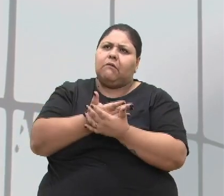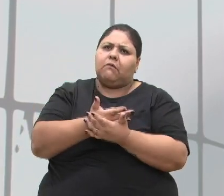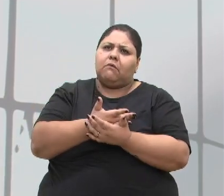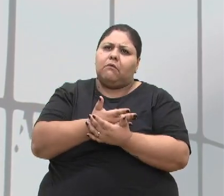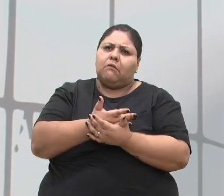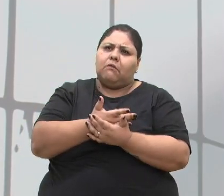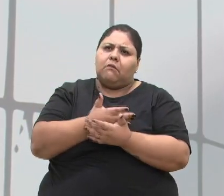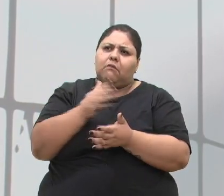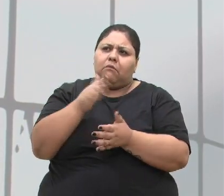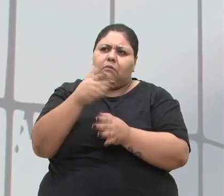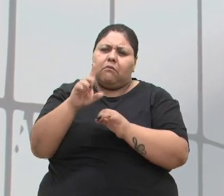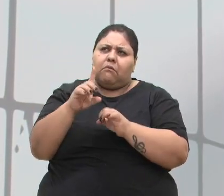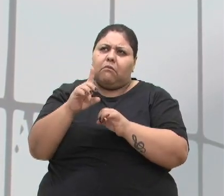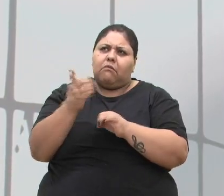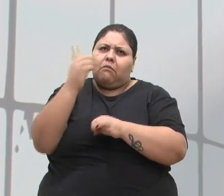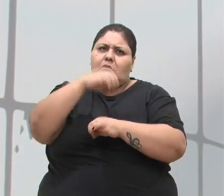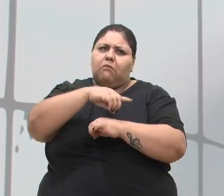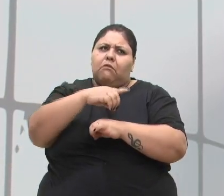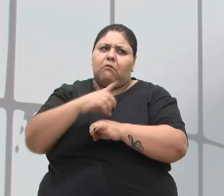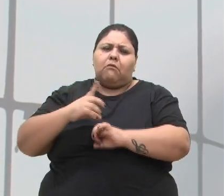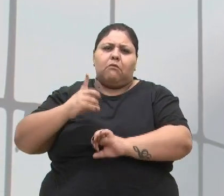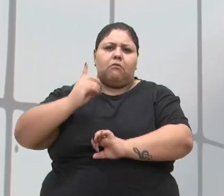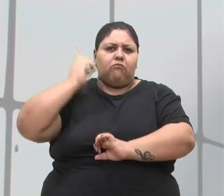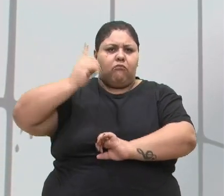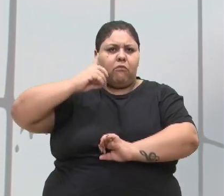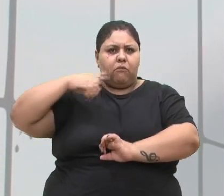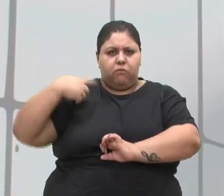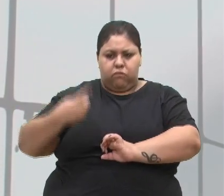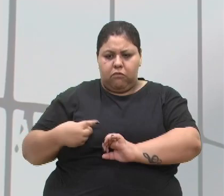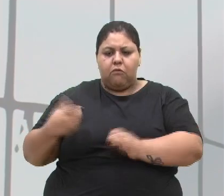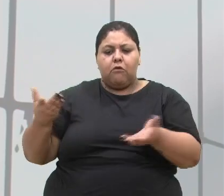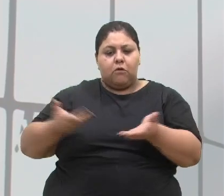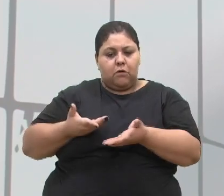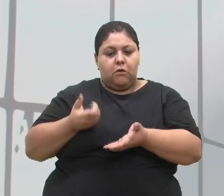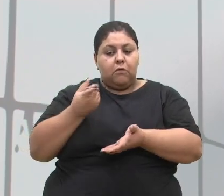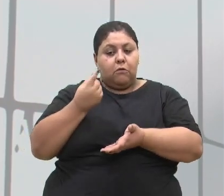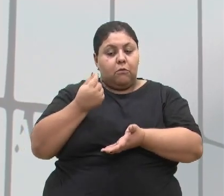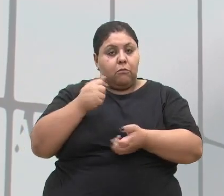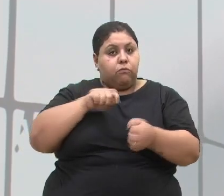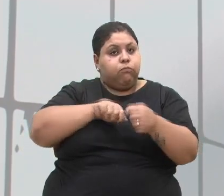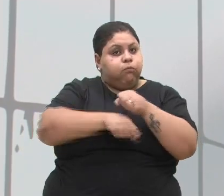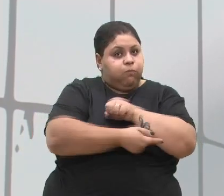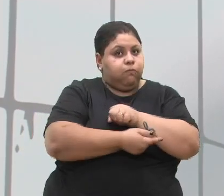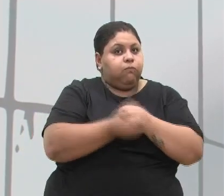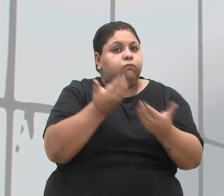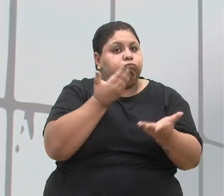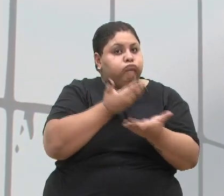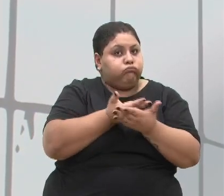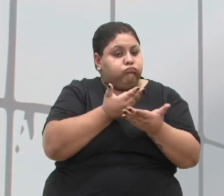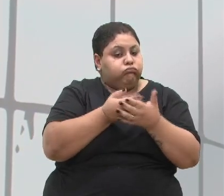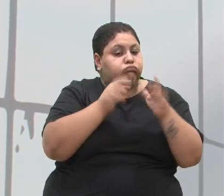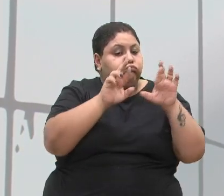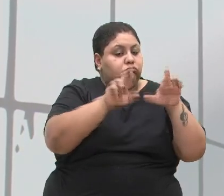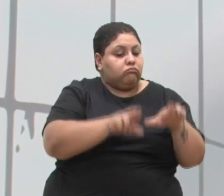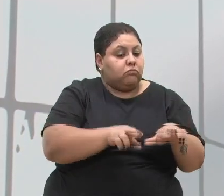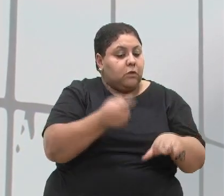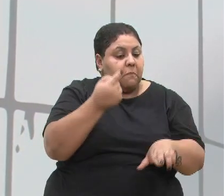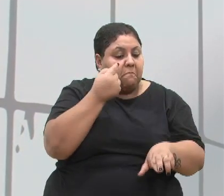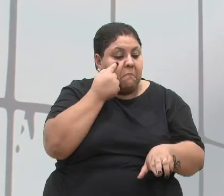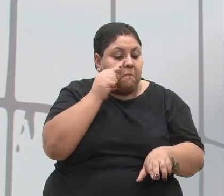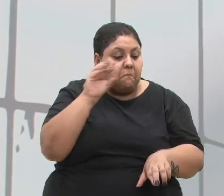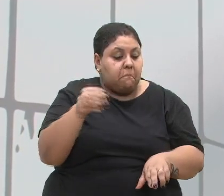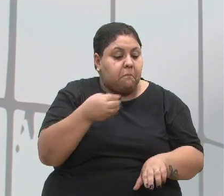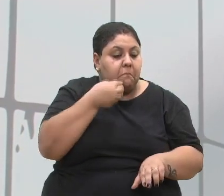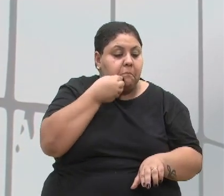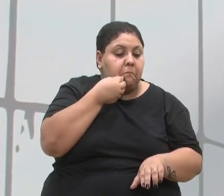uns dias, o governo federal, a deputada Denise já apoiou recurso para fazer estudo na região, para ver a possibilidade, pode